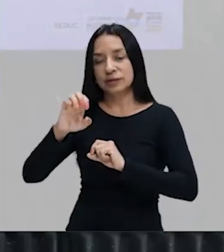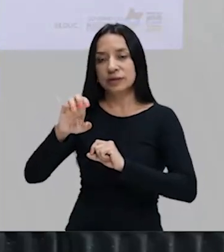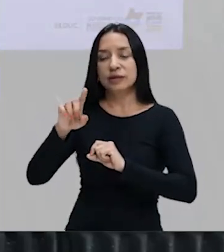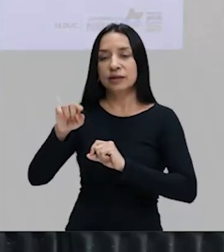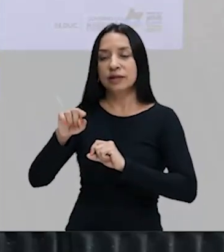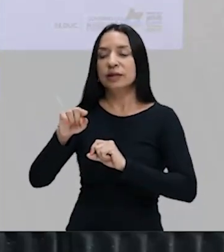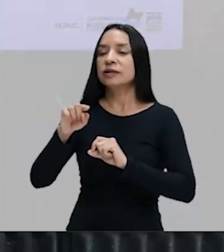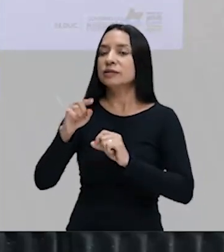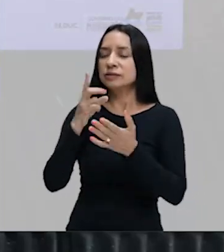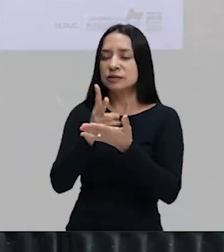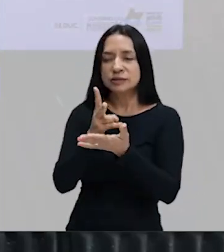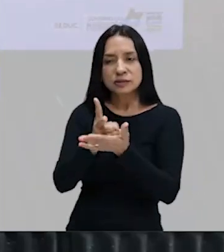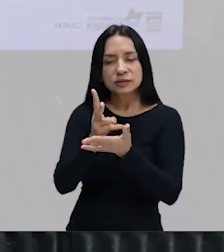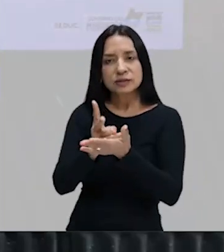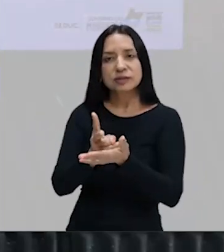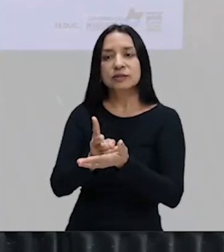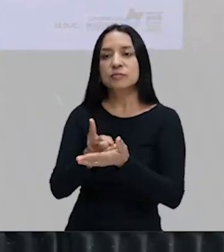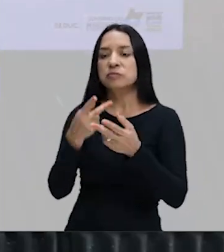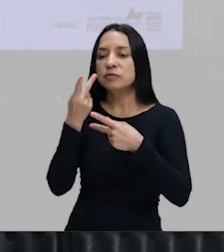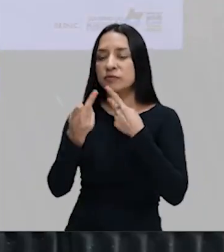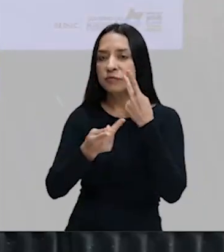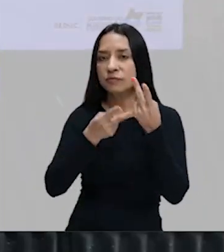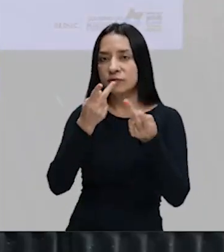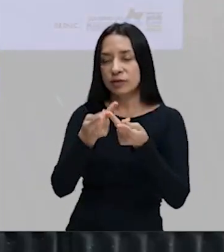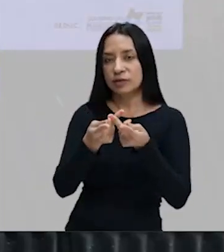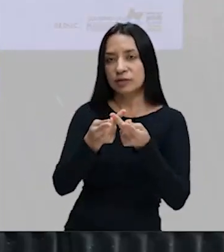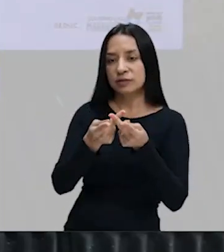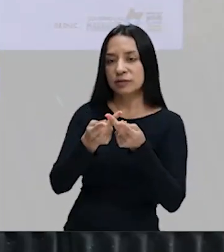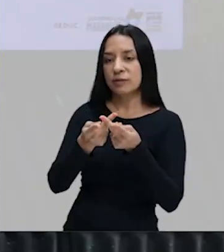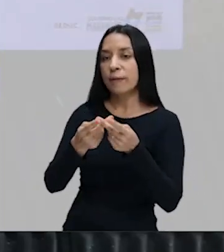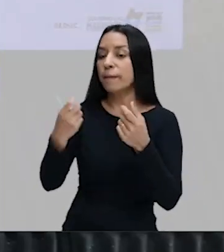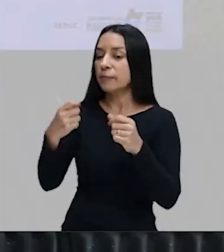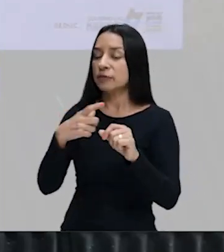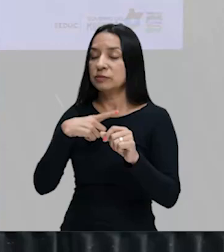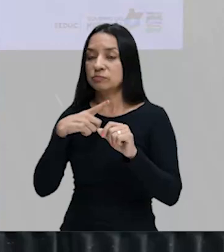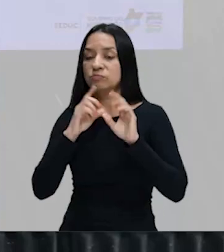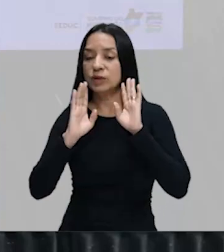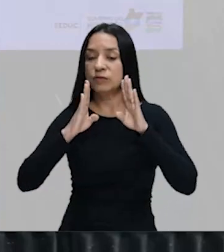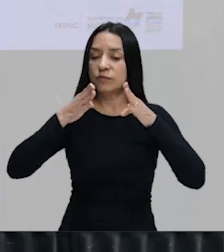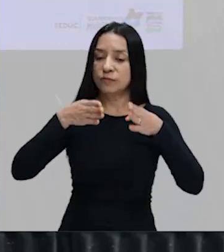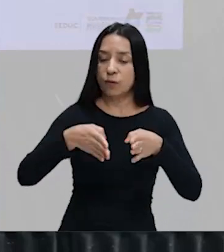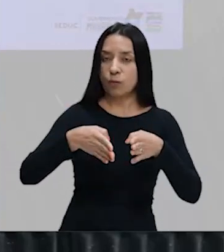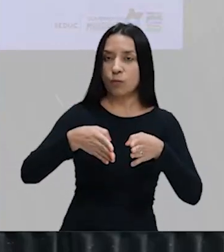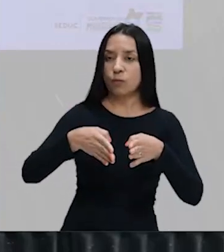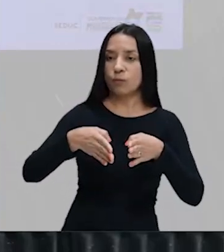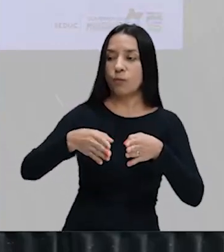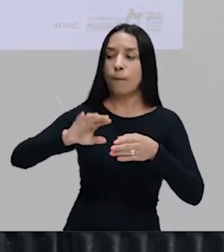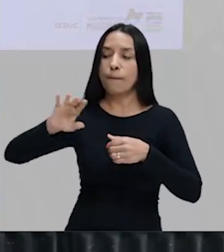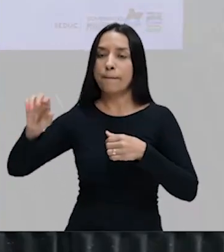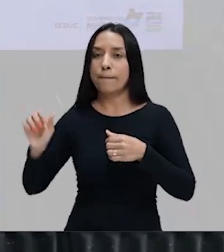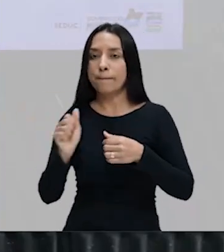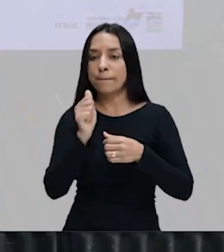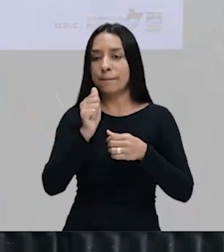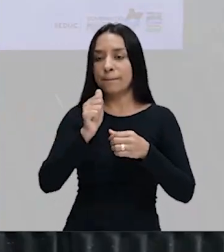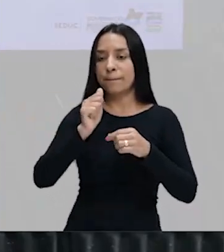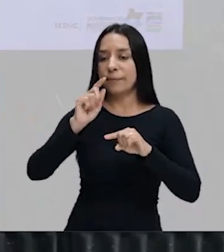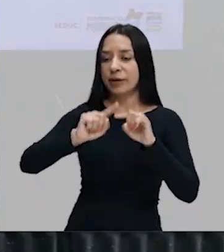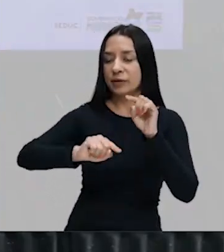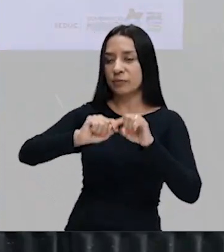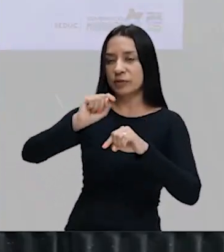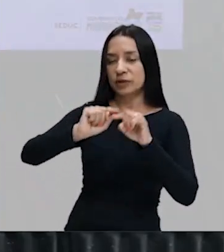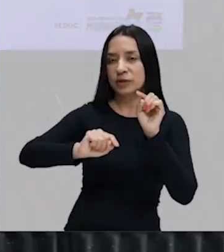concentração, foco. Tá? Então veja só, coloca todo o material aí pertinho para você não vacilar,